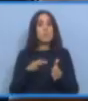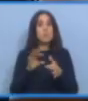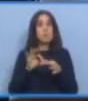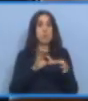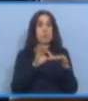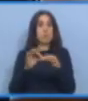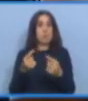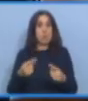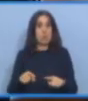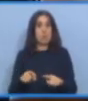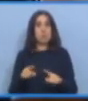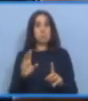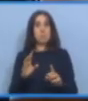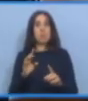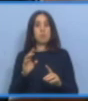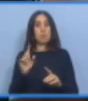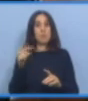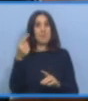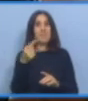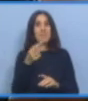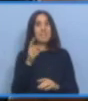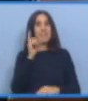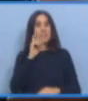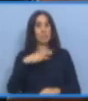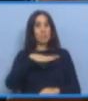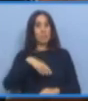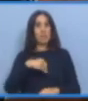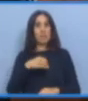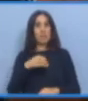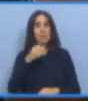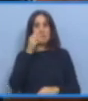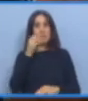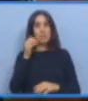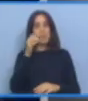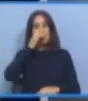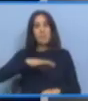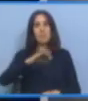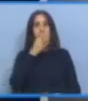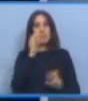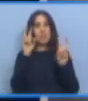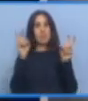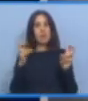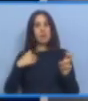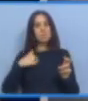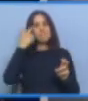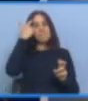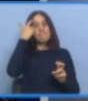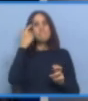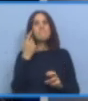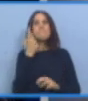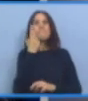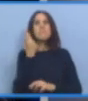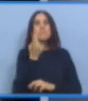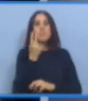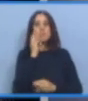estratégia, amanhã, ao falarmos do Dia Mundial do Ambiente, temos que pensar até que ponto é que o nosso estilo de vida,